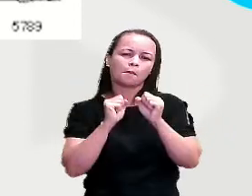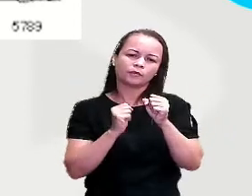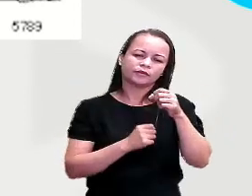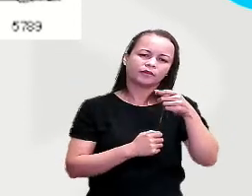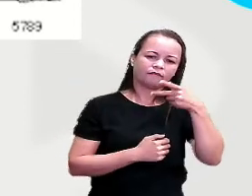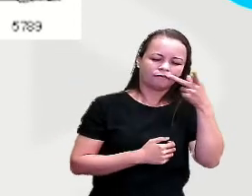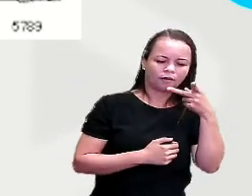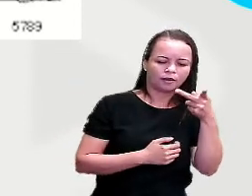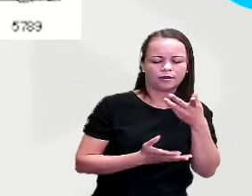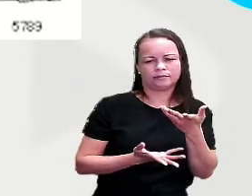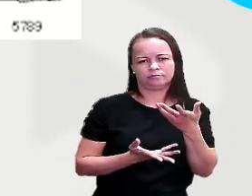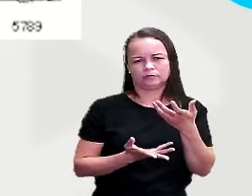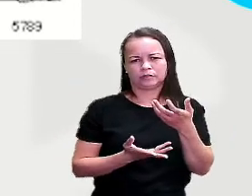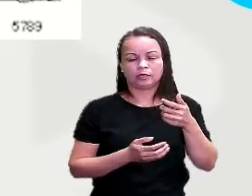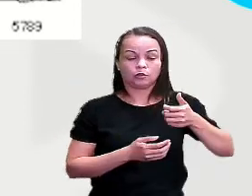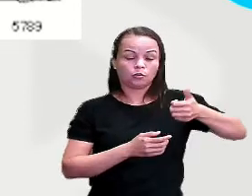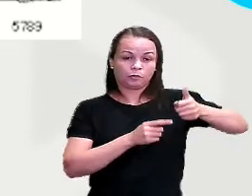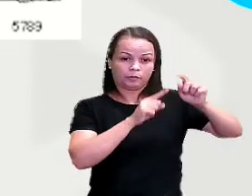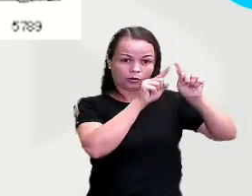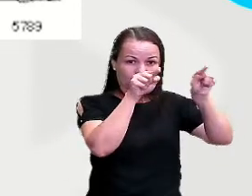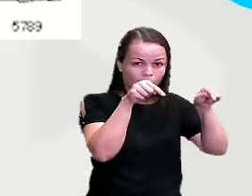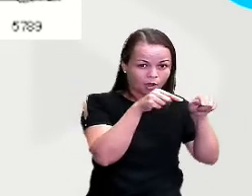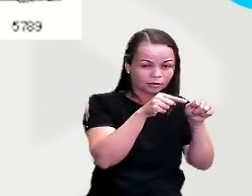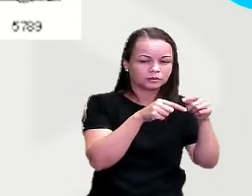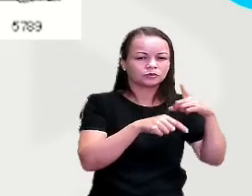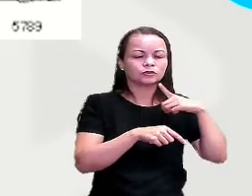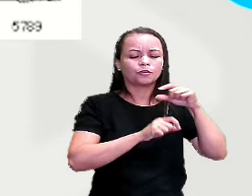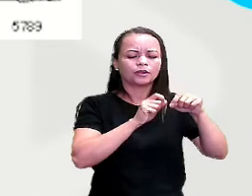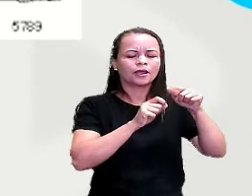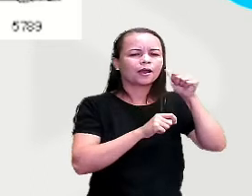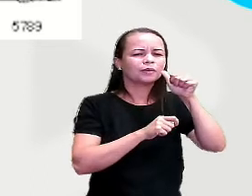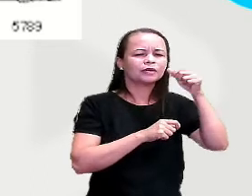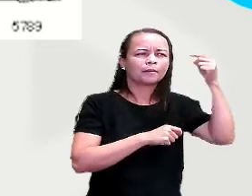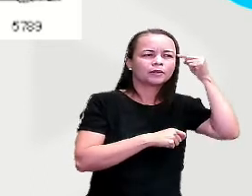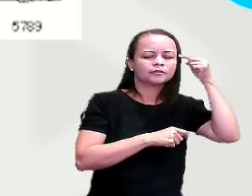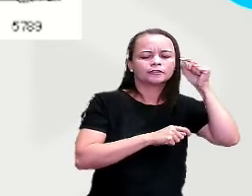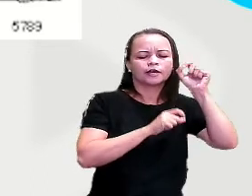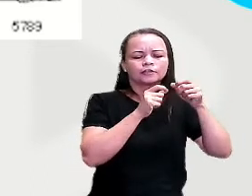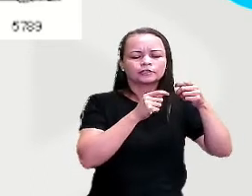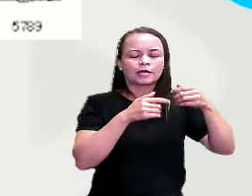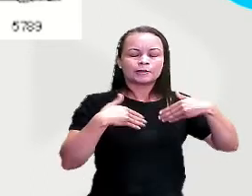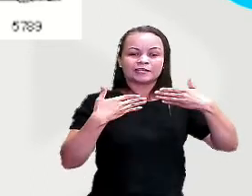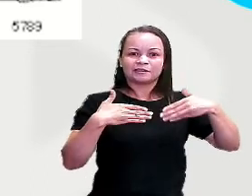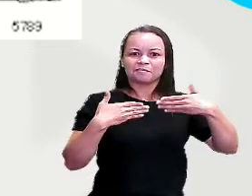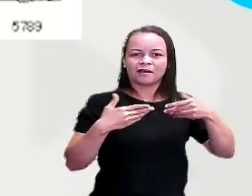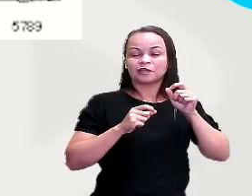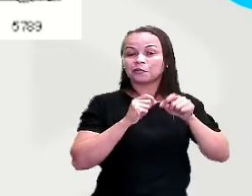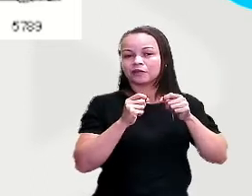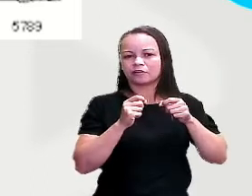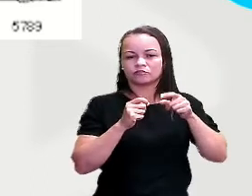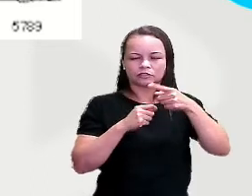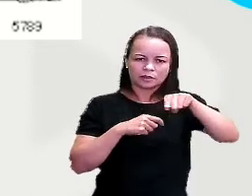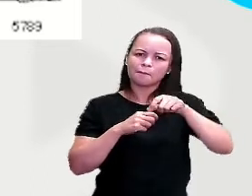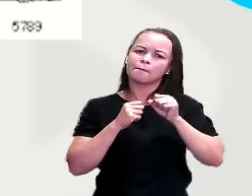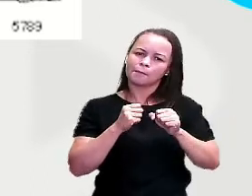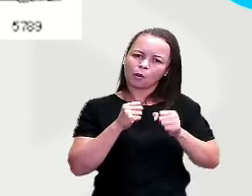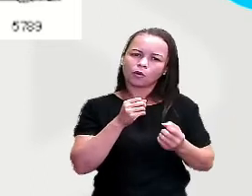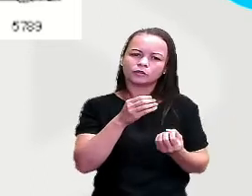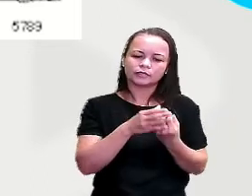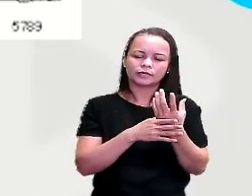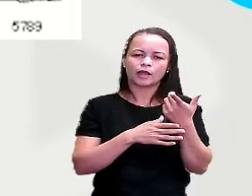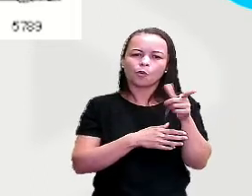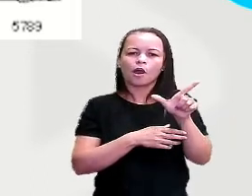primeiro quadrinho, o que será que a Mônica pode estar pensando ali? Ela está mostrando, né, que está bastante animada. Então, você pode recriar essa tirinha. Você